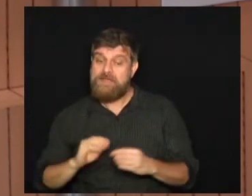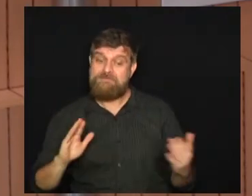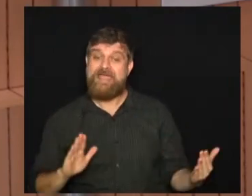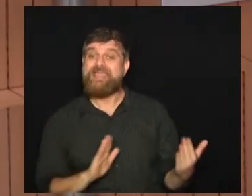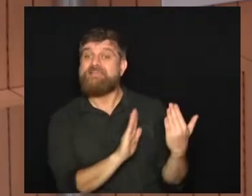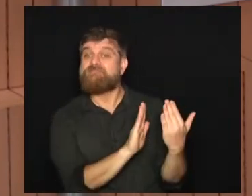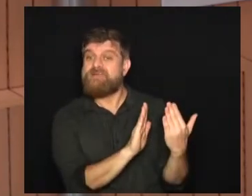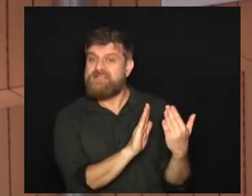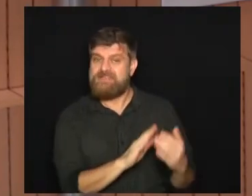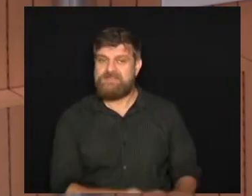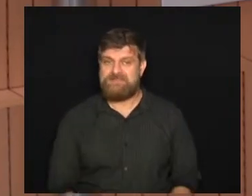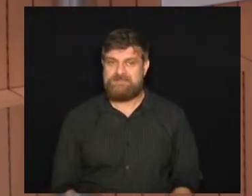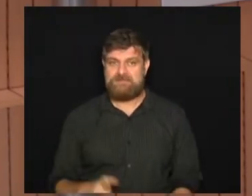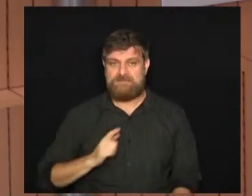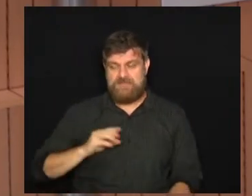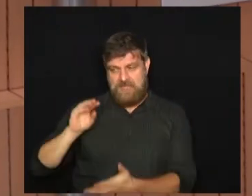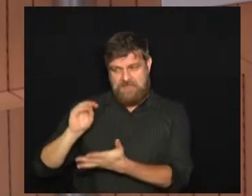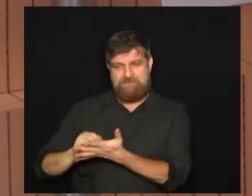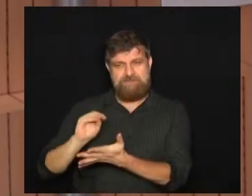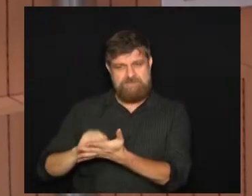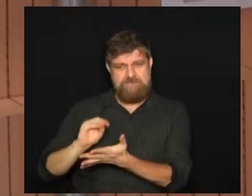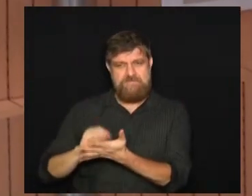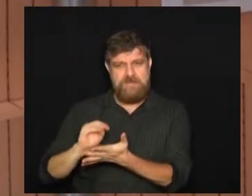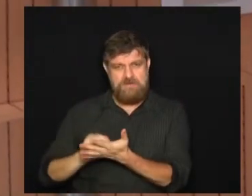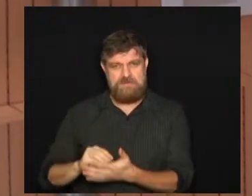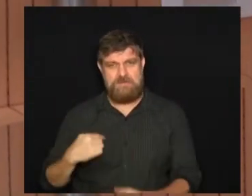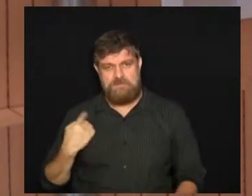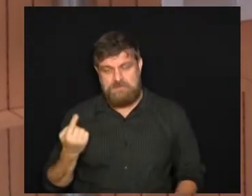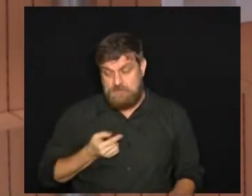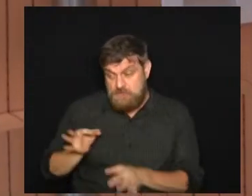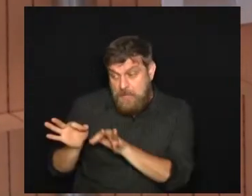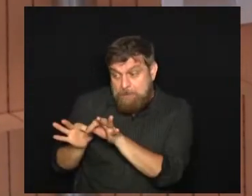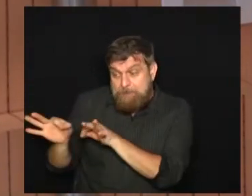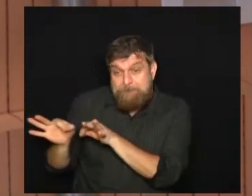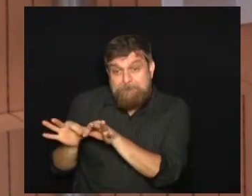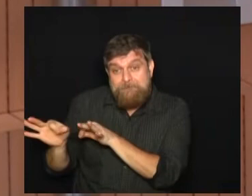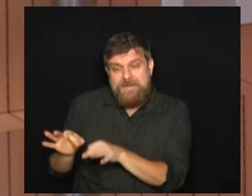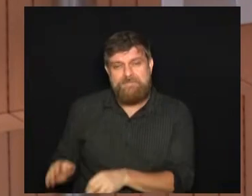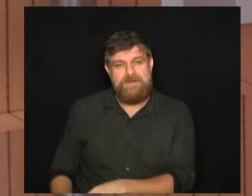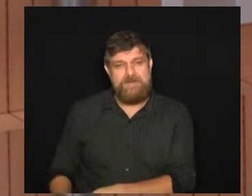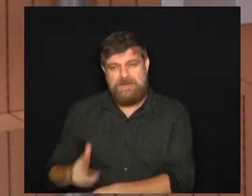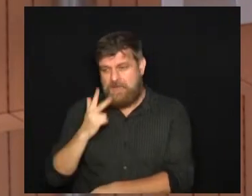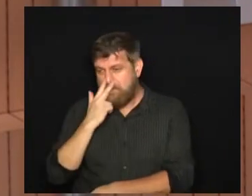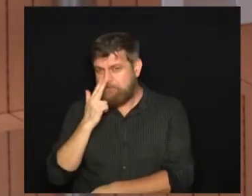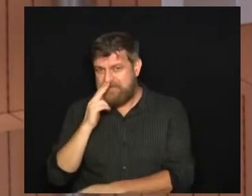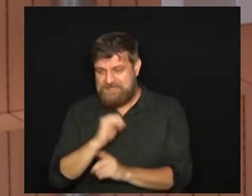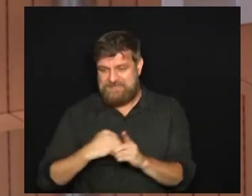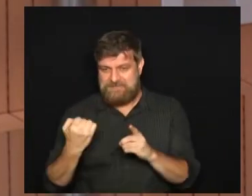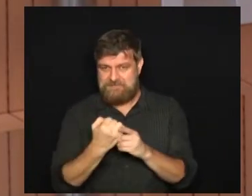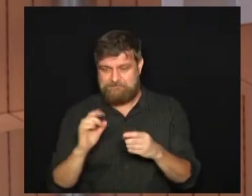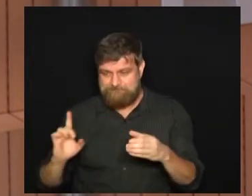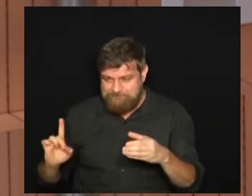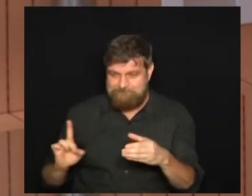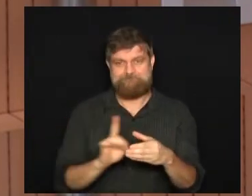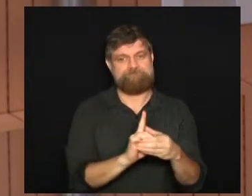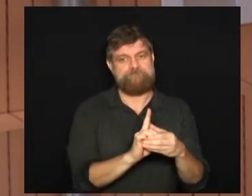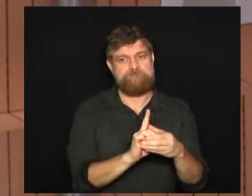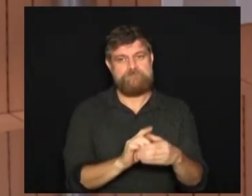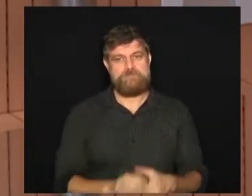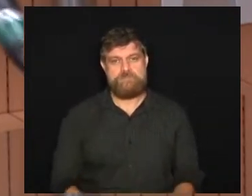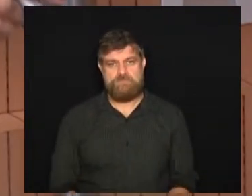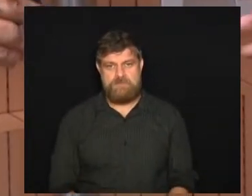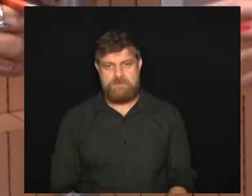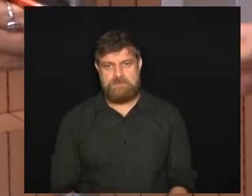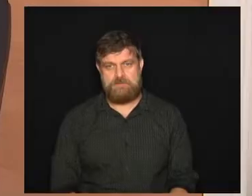aí. Eu acho que está faltando bem isso aí quando a gente está preparando para essa inclusão social também num todo.